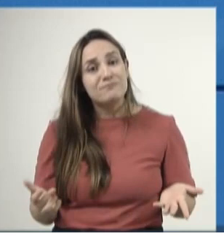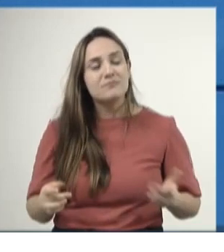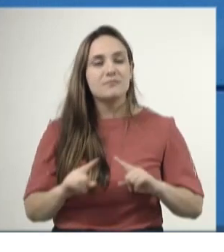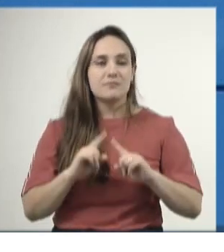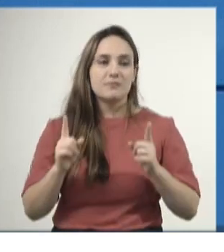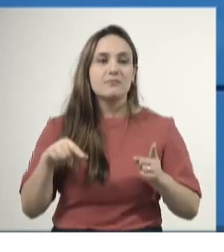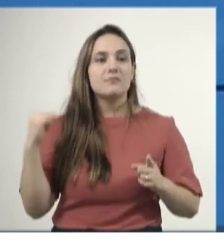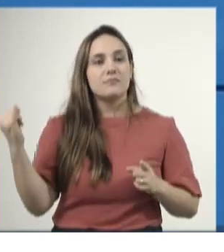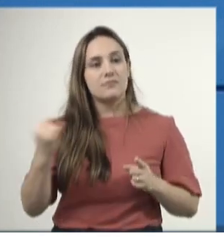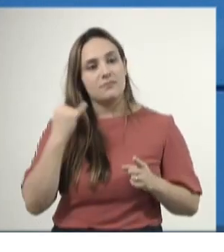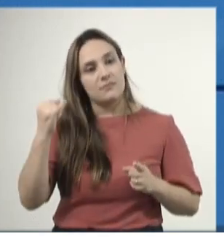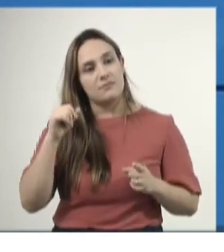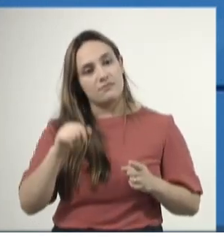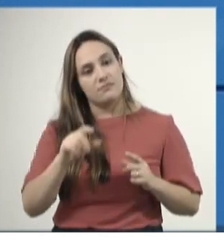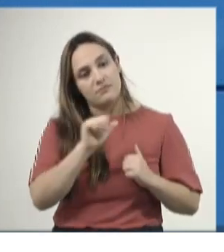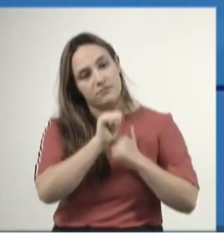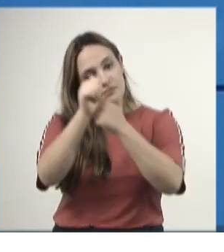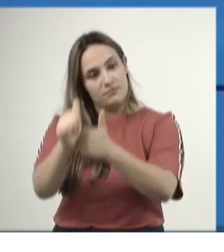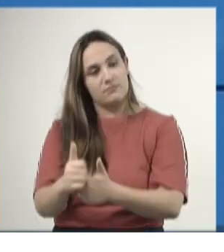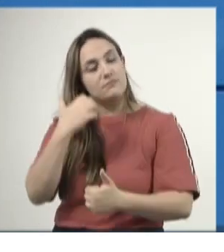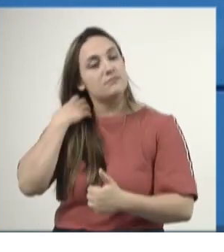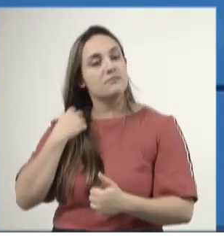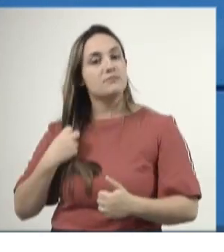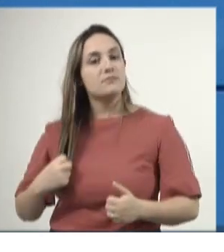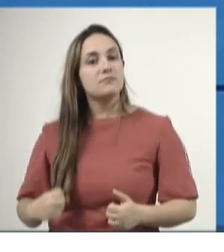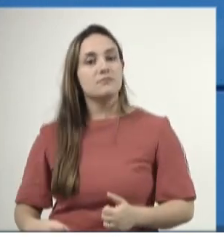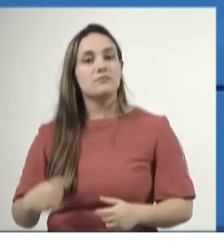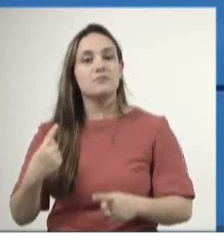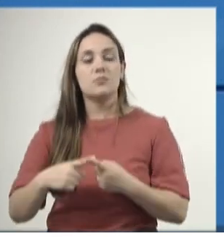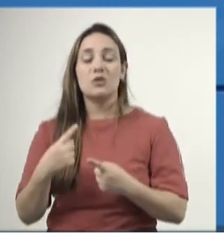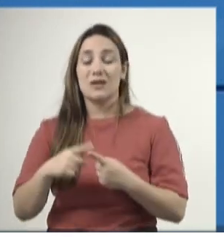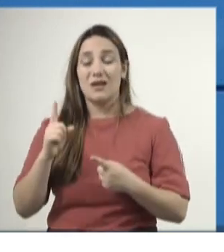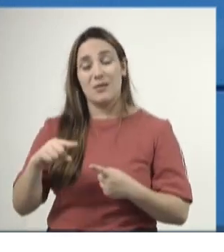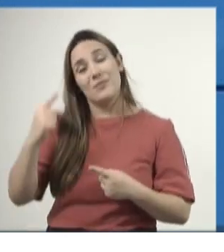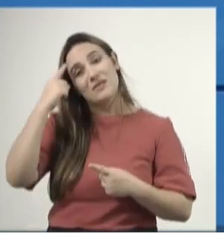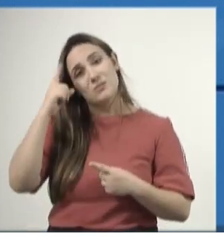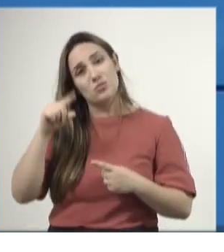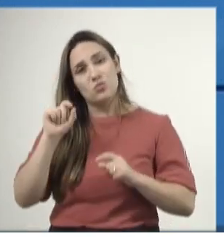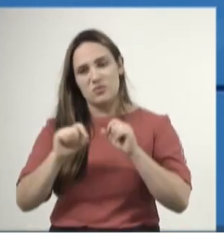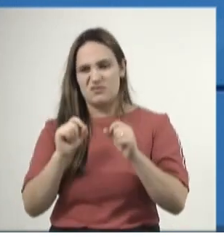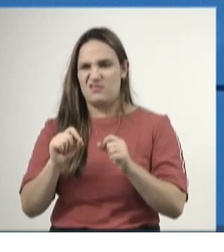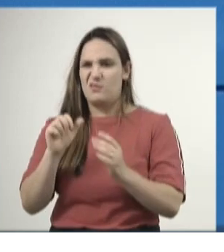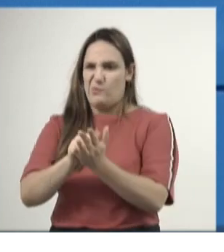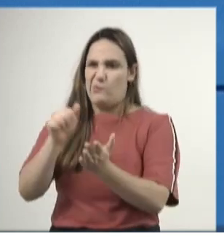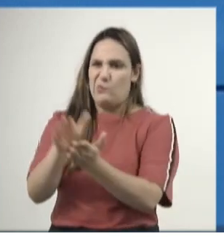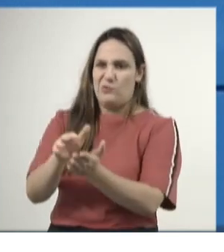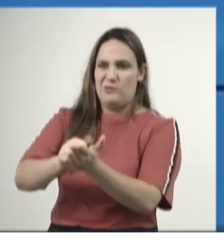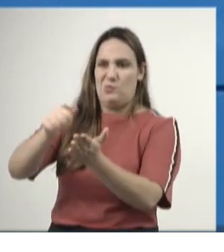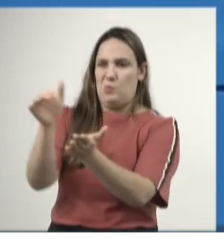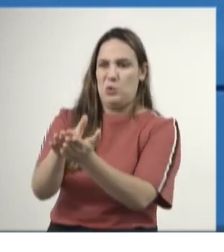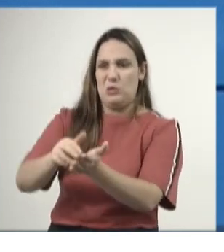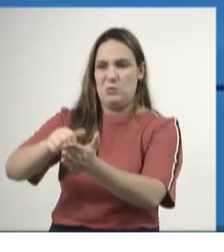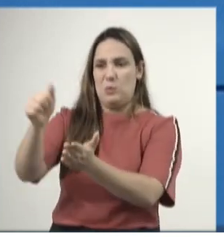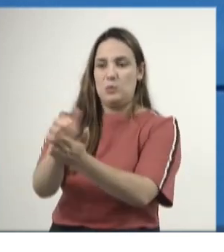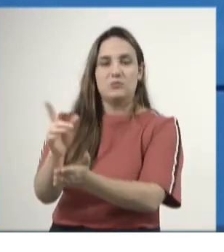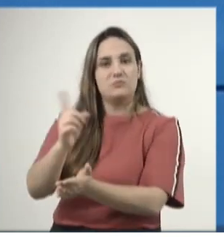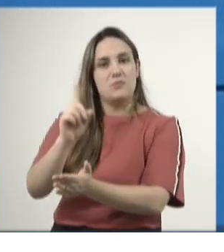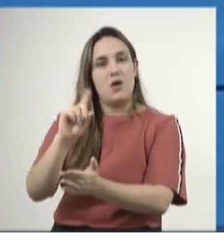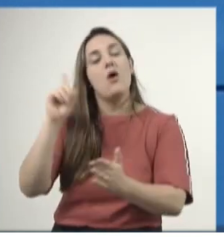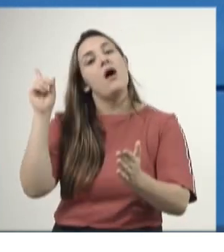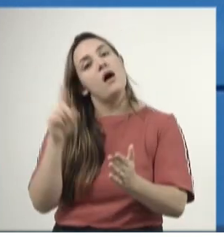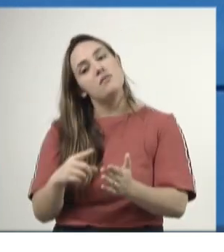é importantíssimo esse monitoramento, porque a ideia nunca é de sanção, a ideia é de construção,